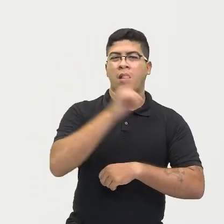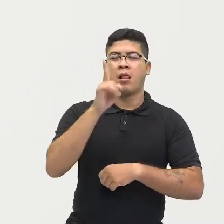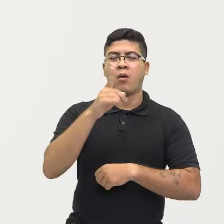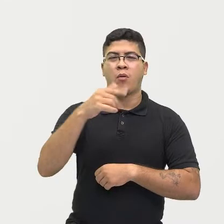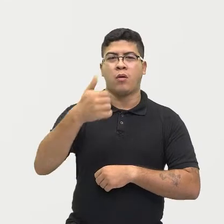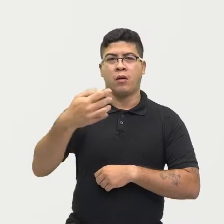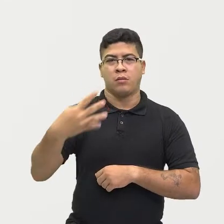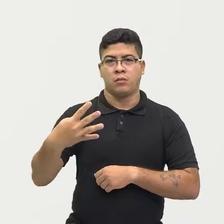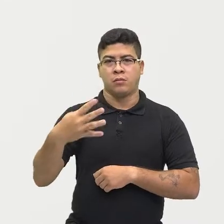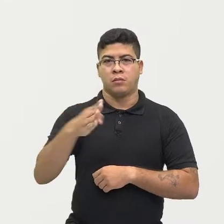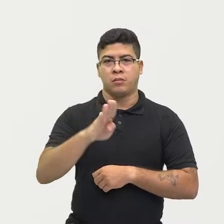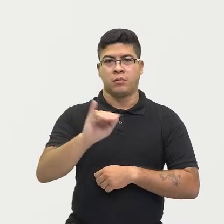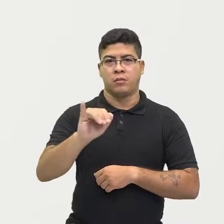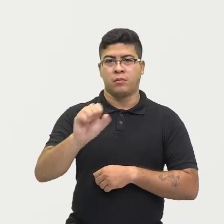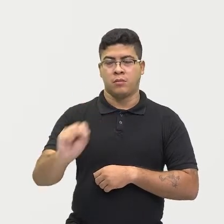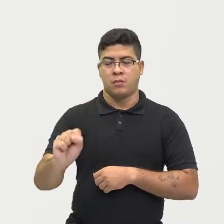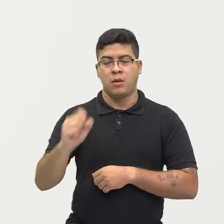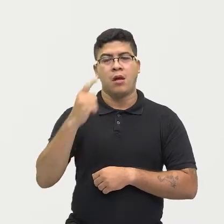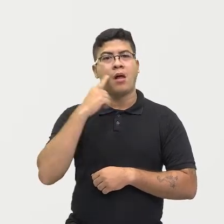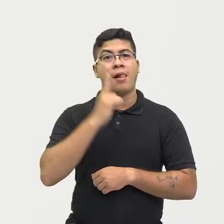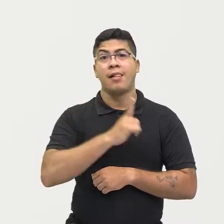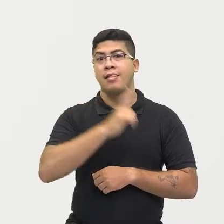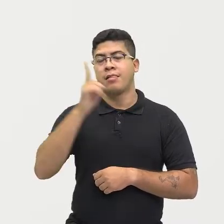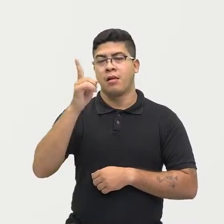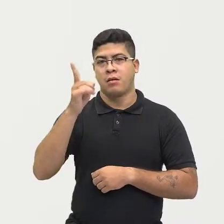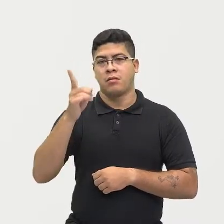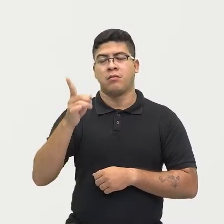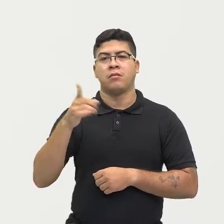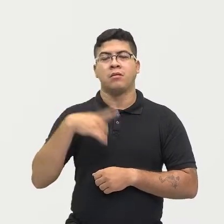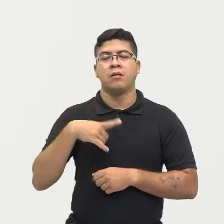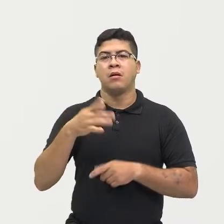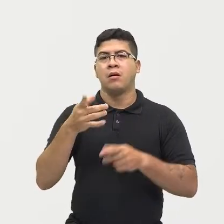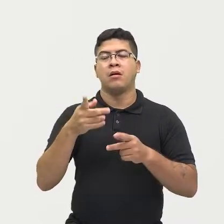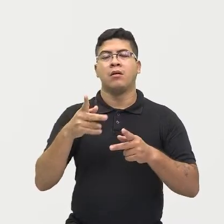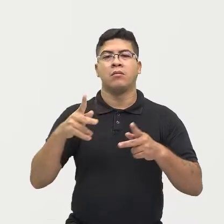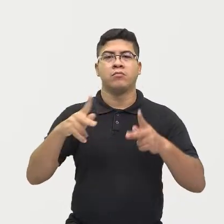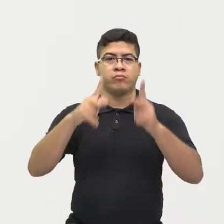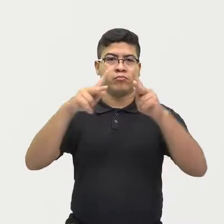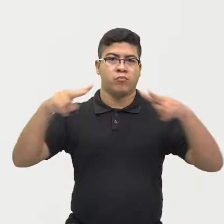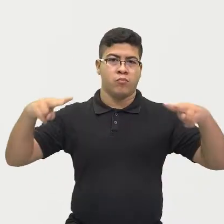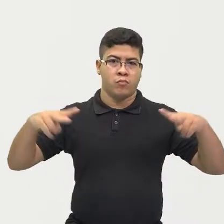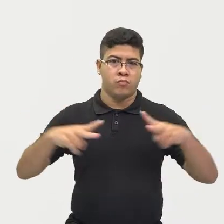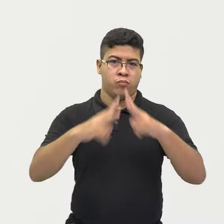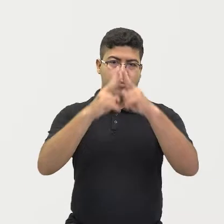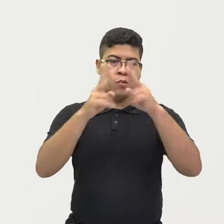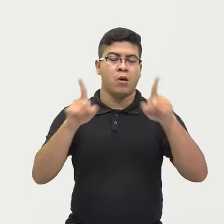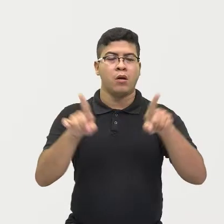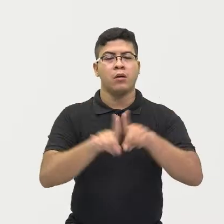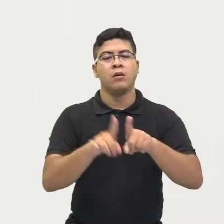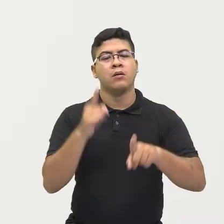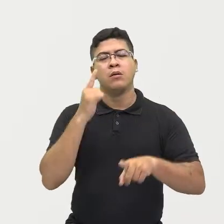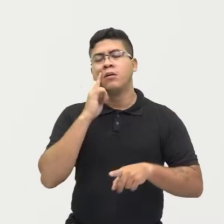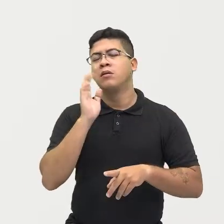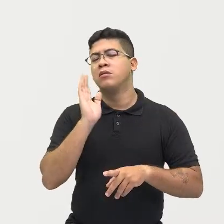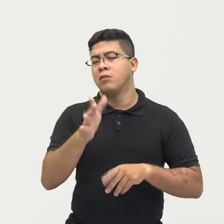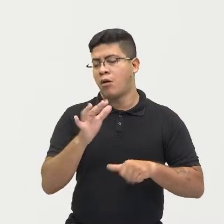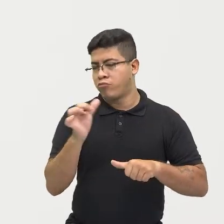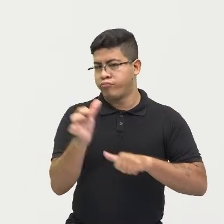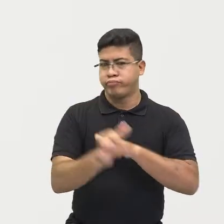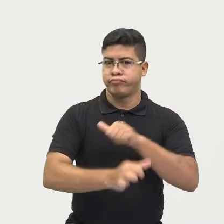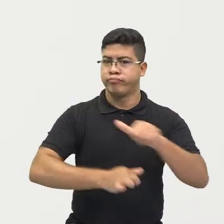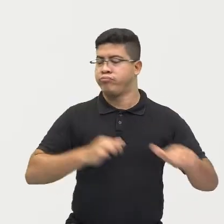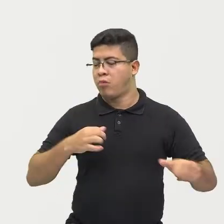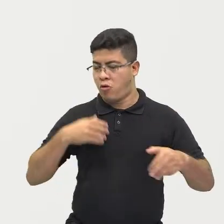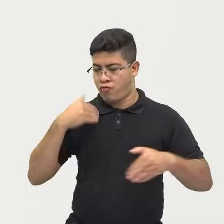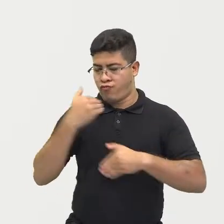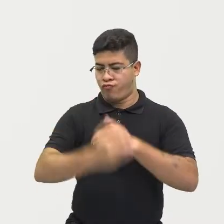os aviões começam a ser inventados, deflagrado progresso, esse progresso espantoso. Tudo isso vai modificar o pensamento do